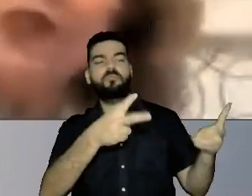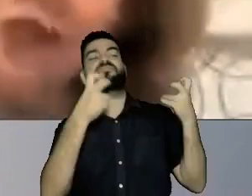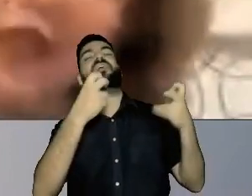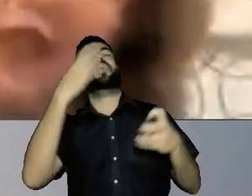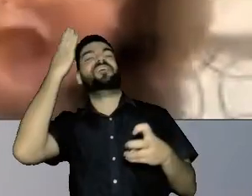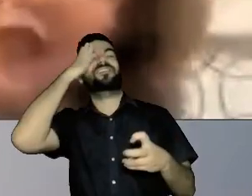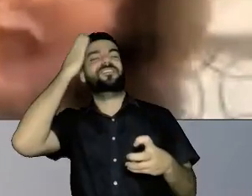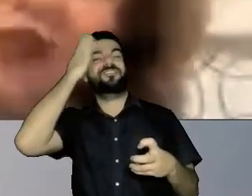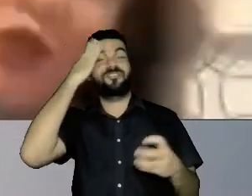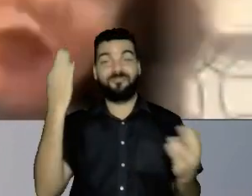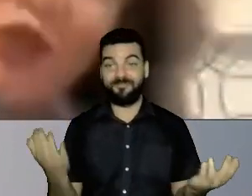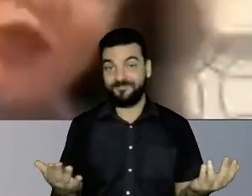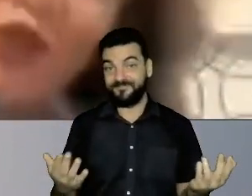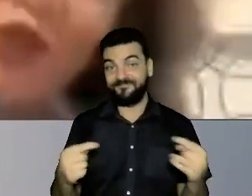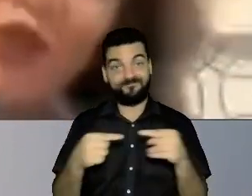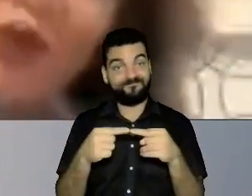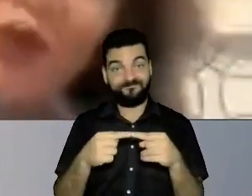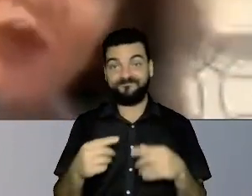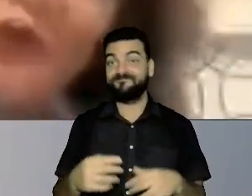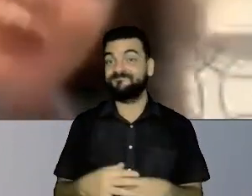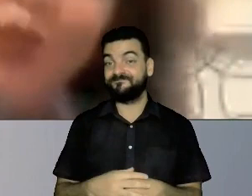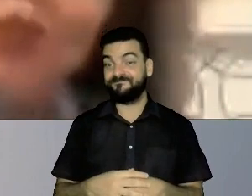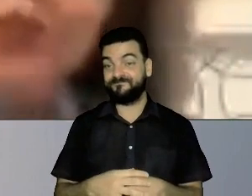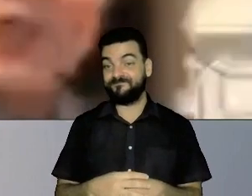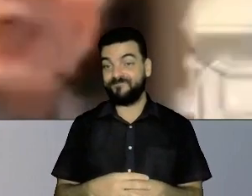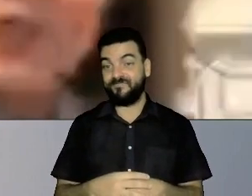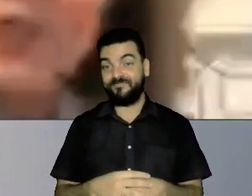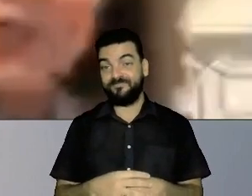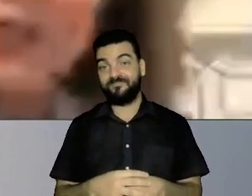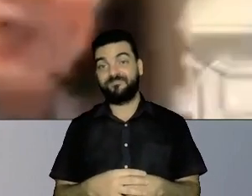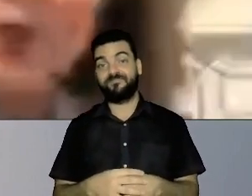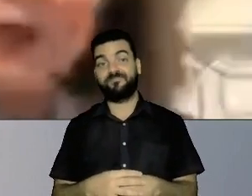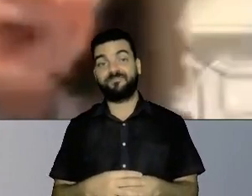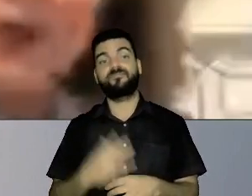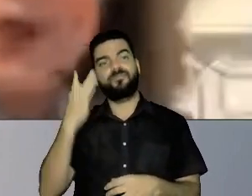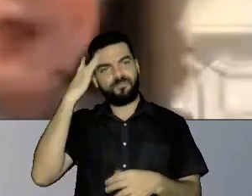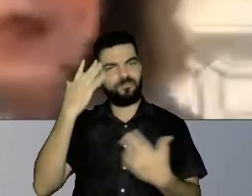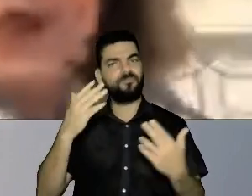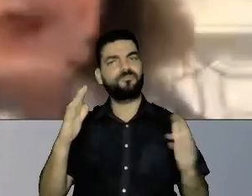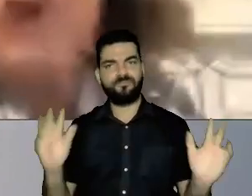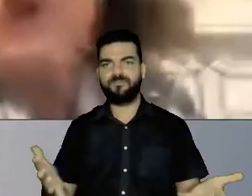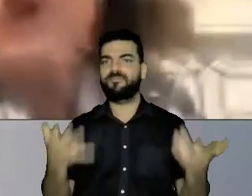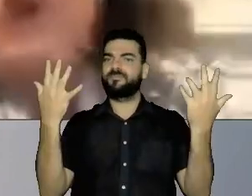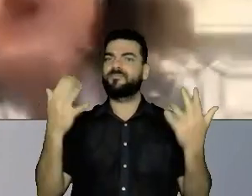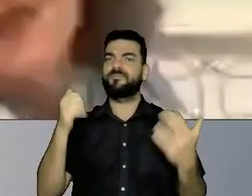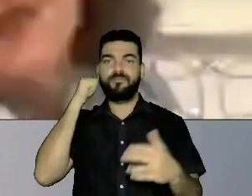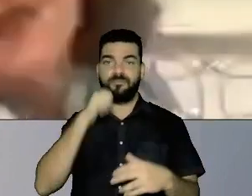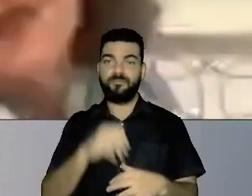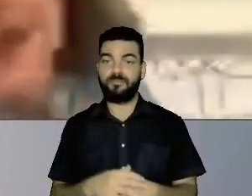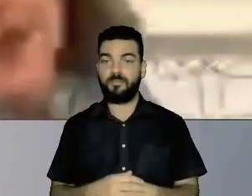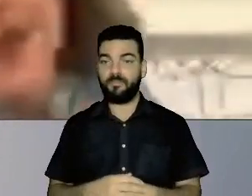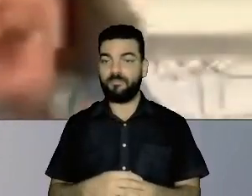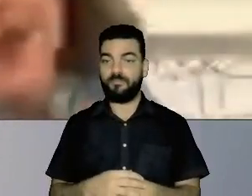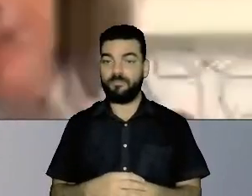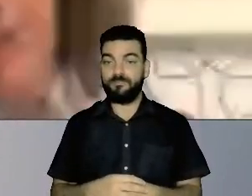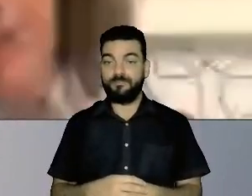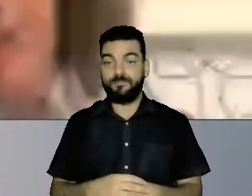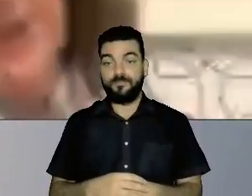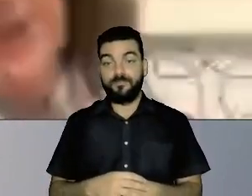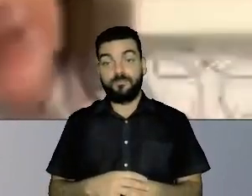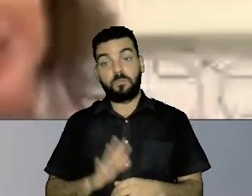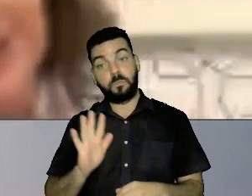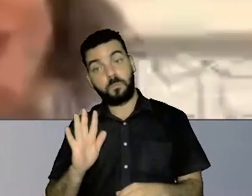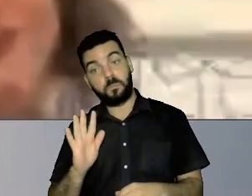romper isso no século XVIII e ter obras expostas e de importância. Então, talvez eu tenha passado